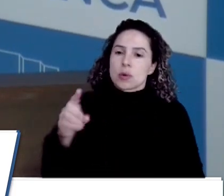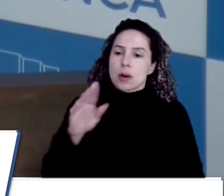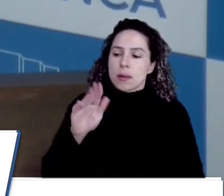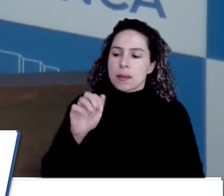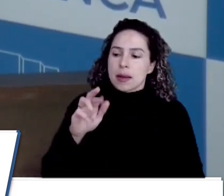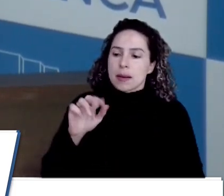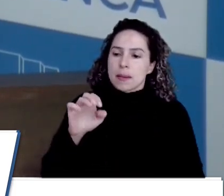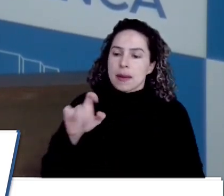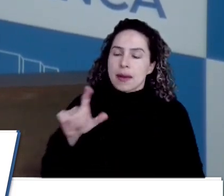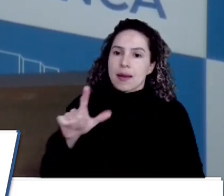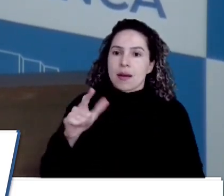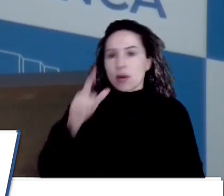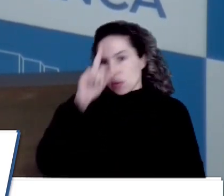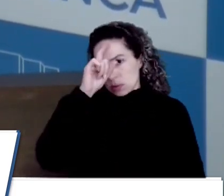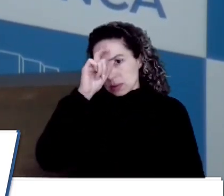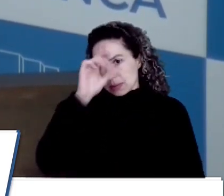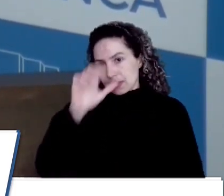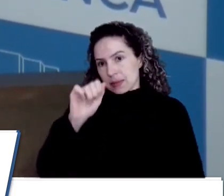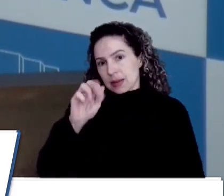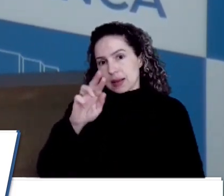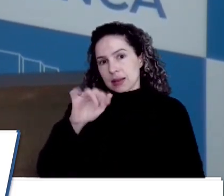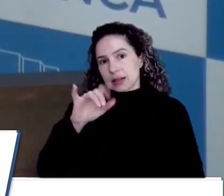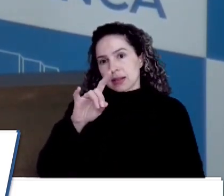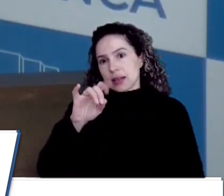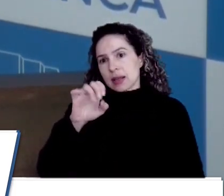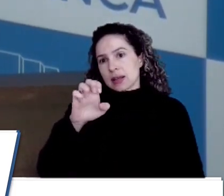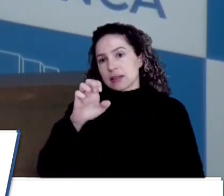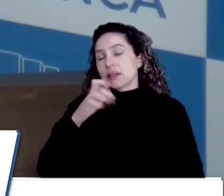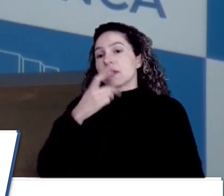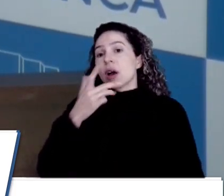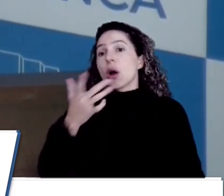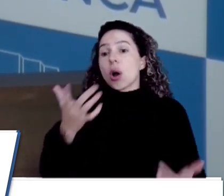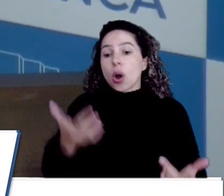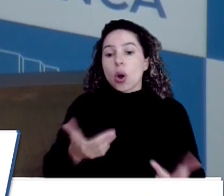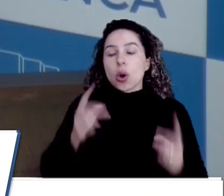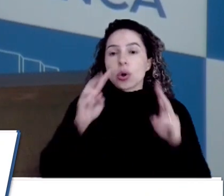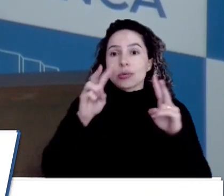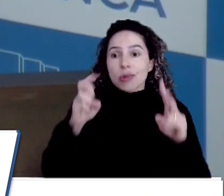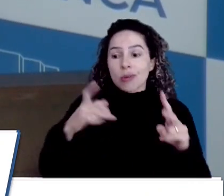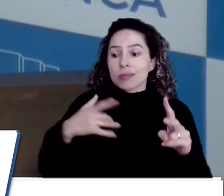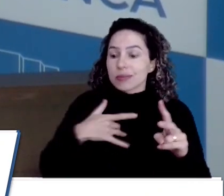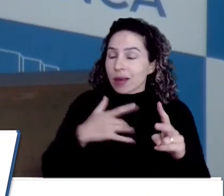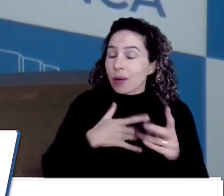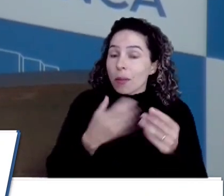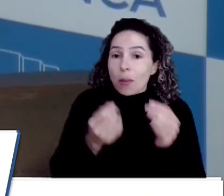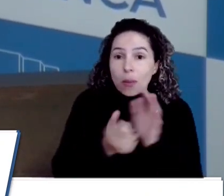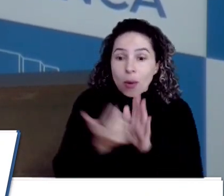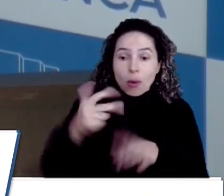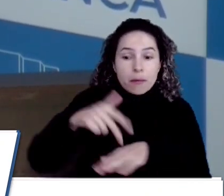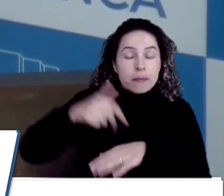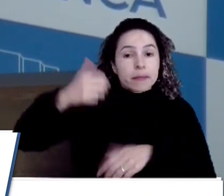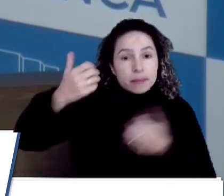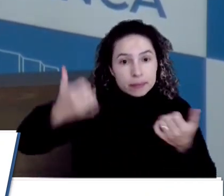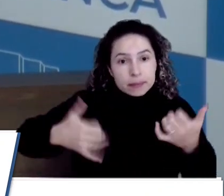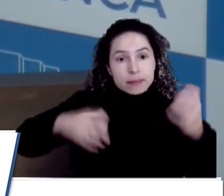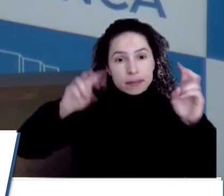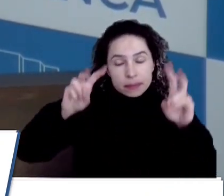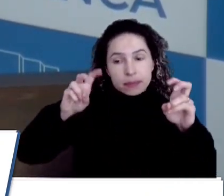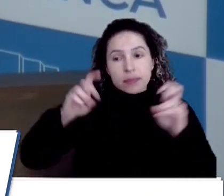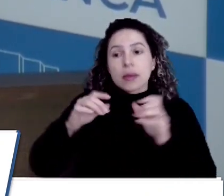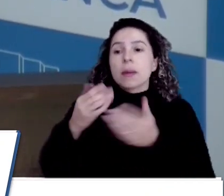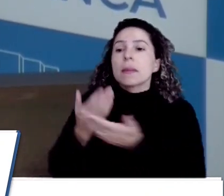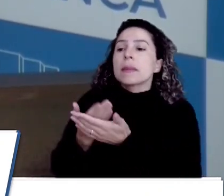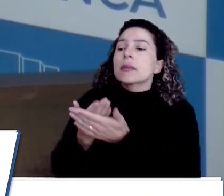Caridade. Quantas pessoas falaram que hoje a respeito da saúde? Então nós estamos pedindo um estudo lá para o IMA, para a